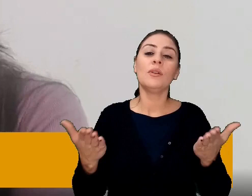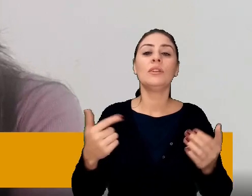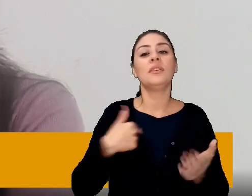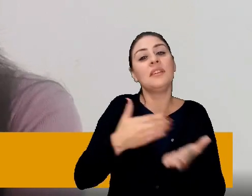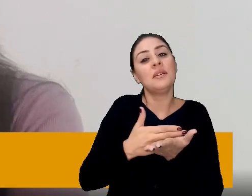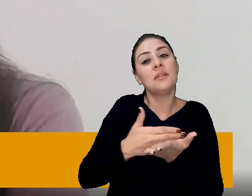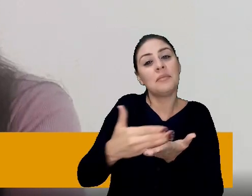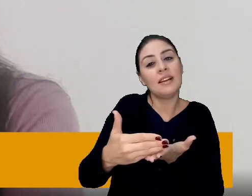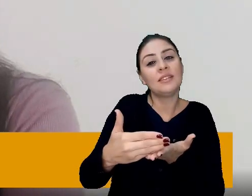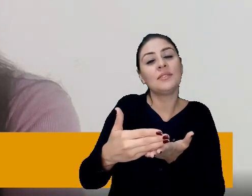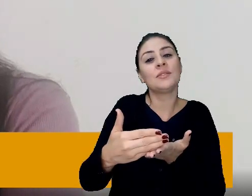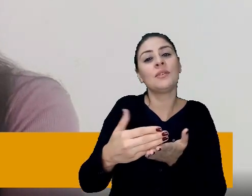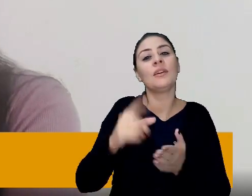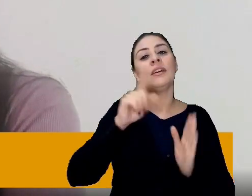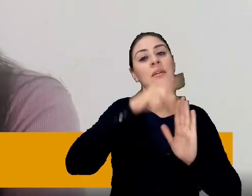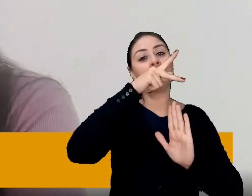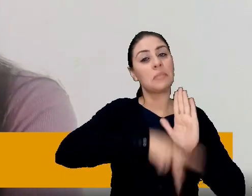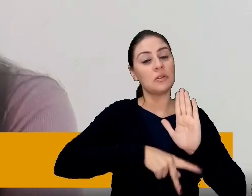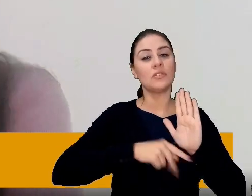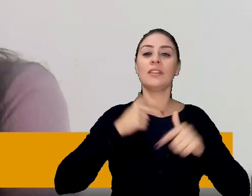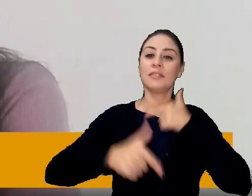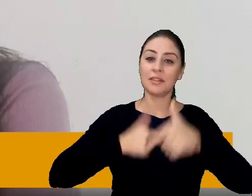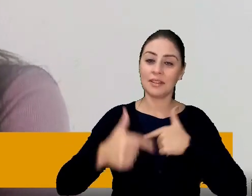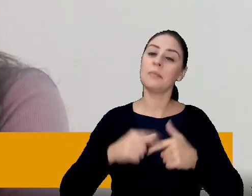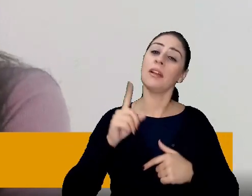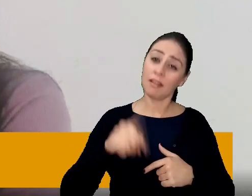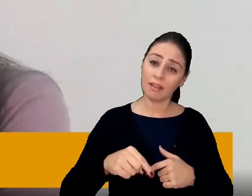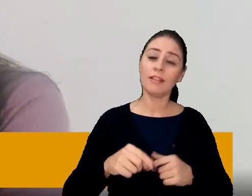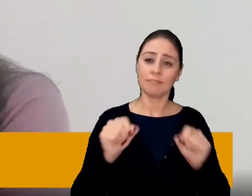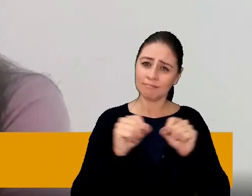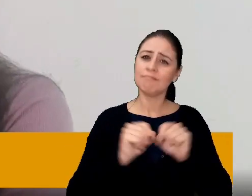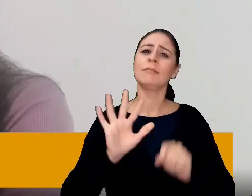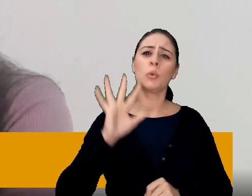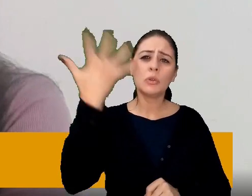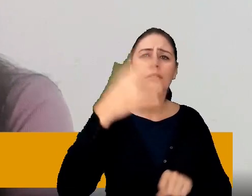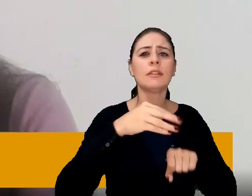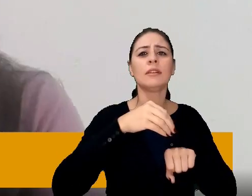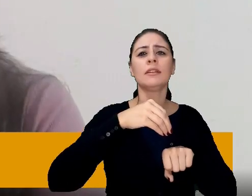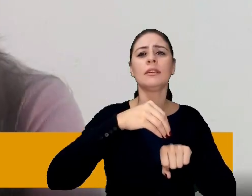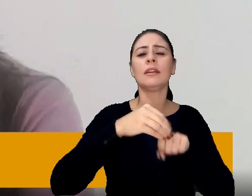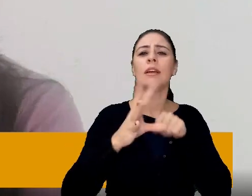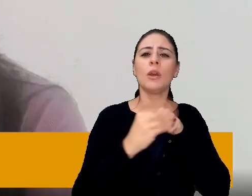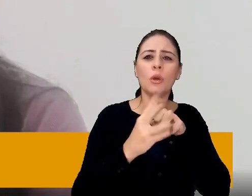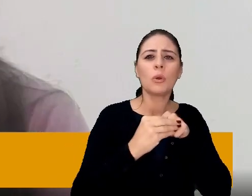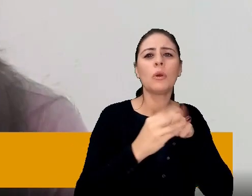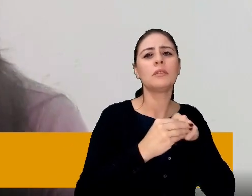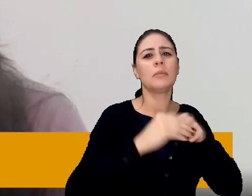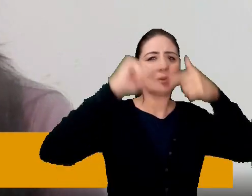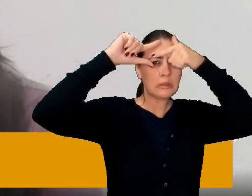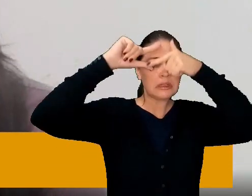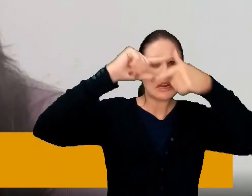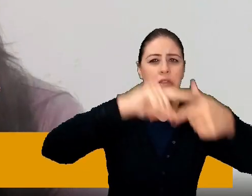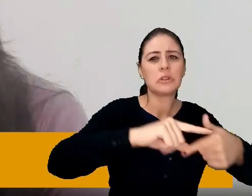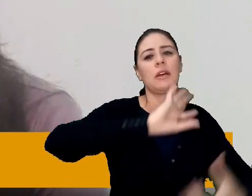Então, quando eu começo a atuar nesse projeto, é isso mesmo, é fazer